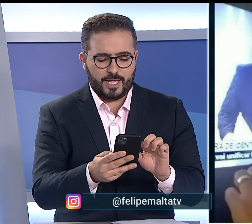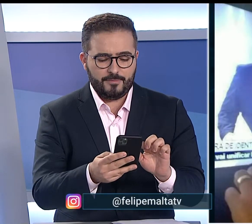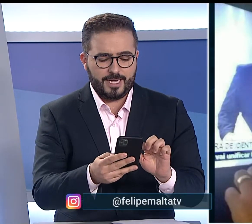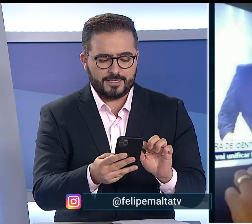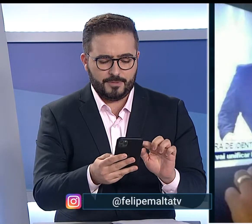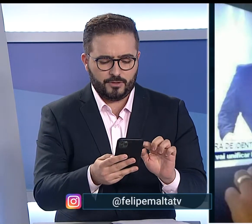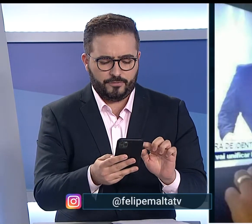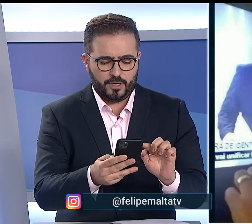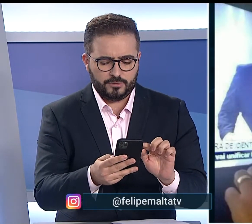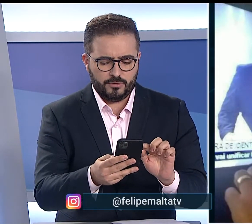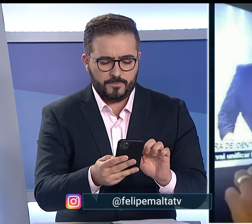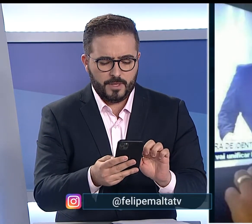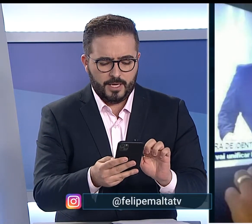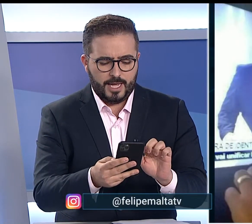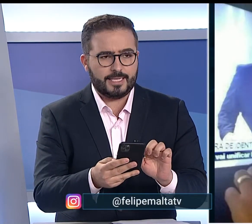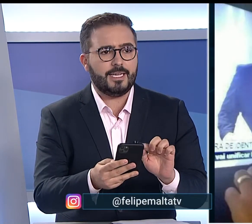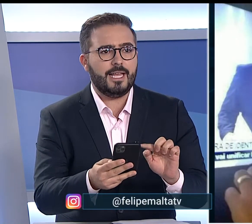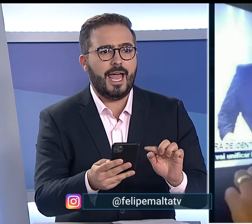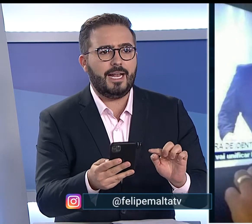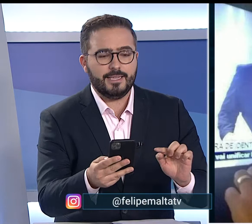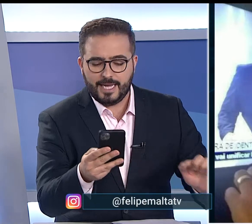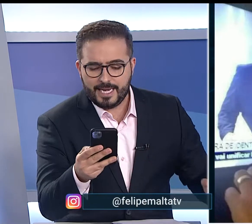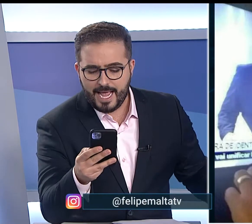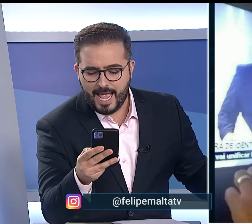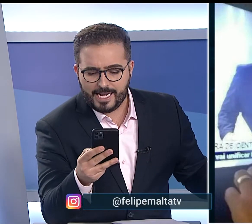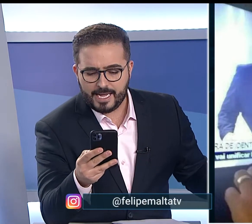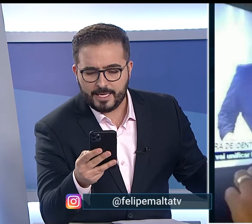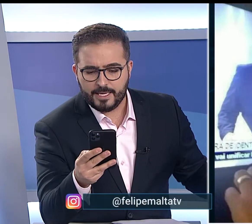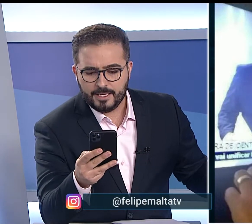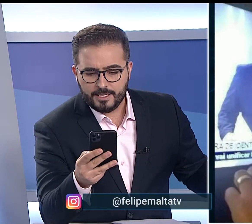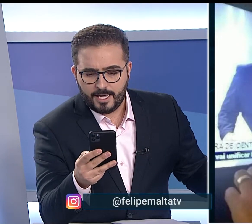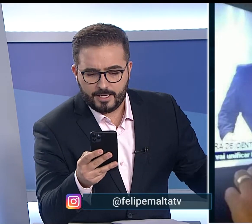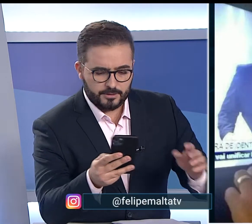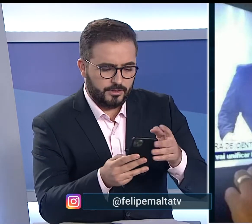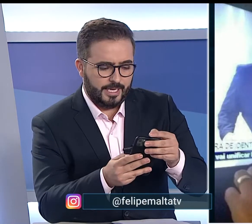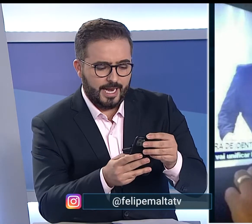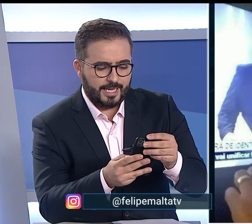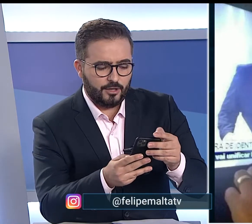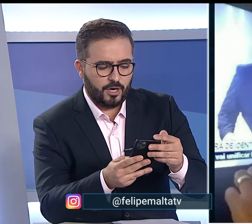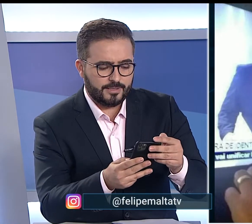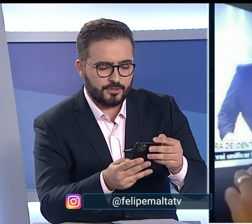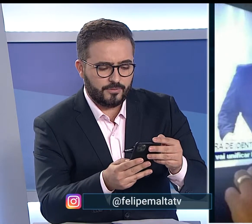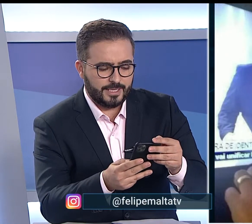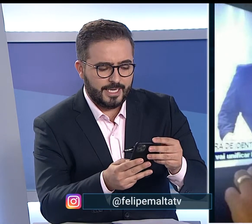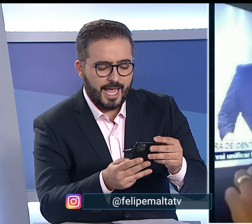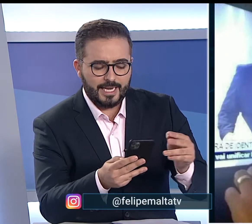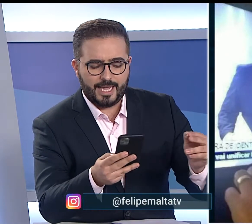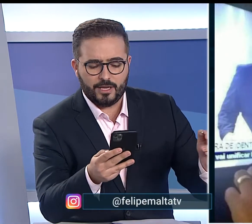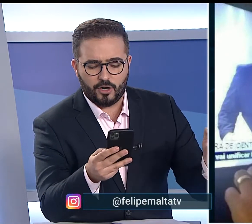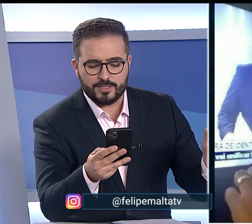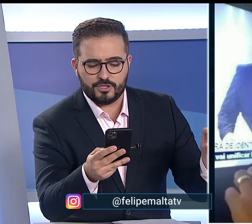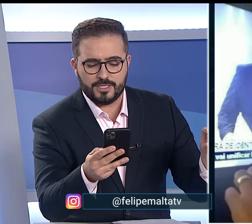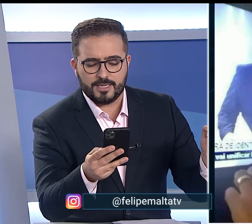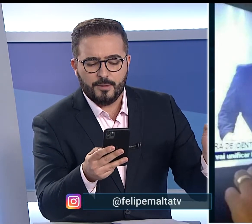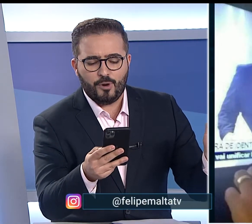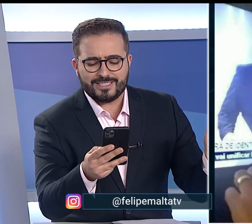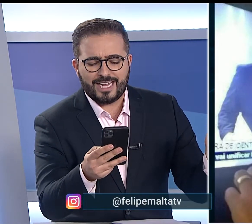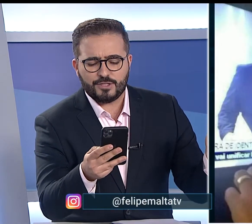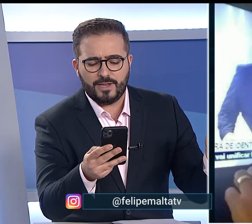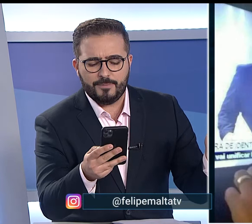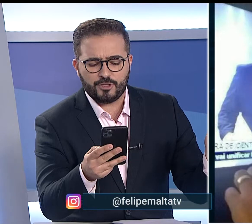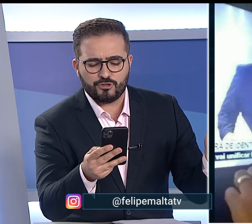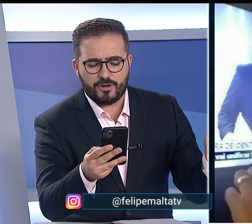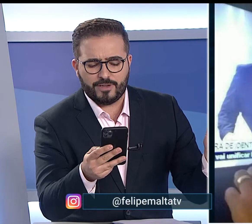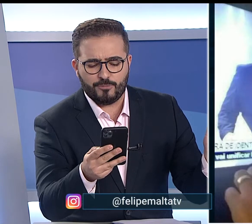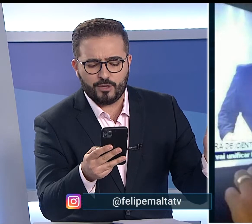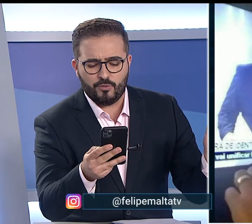eu ver quem mais que mandou foto. É a Daniele. Daniele Queiroz, deixa eu ver. Daniele Queiroz diz: boa tarde,